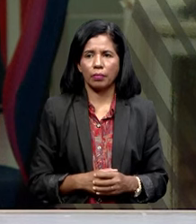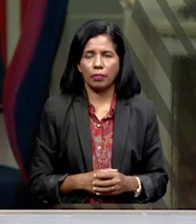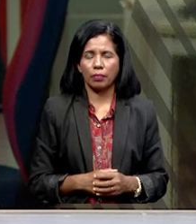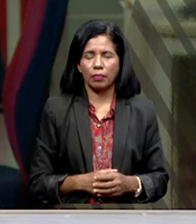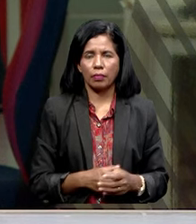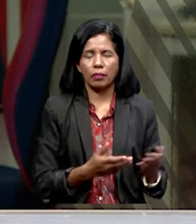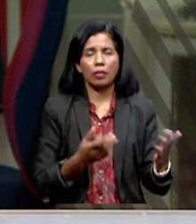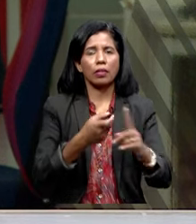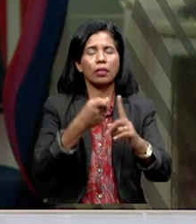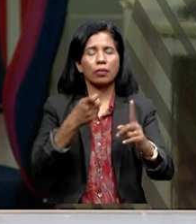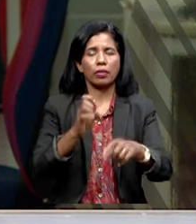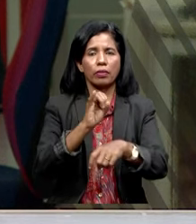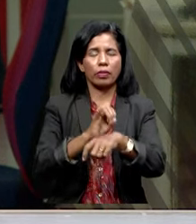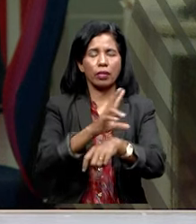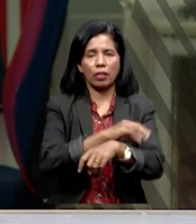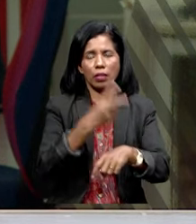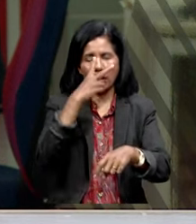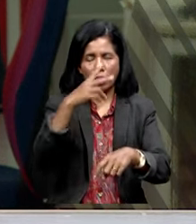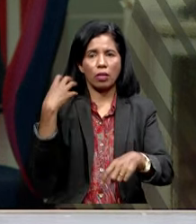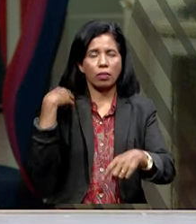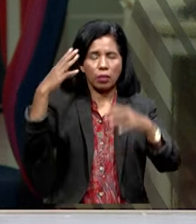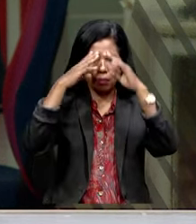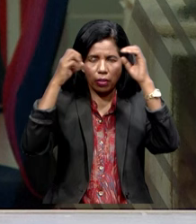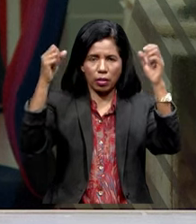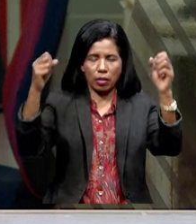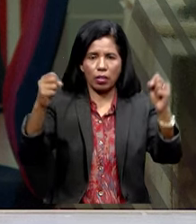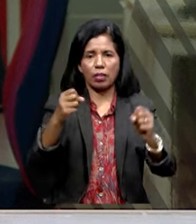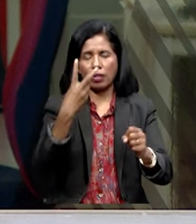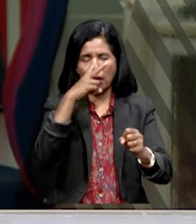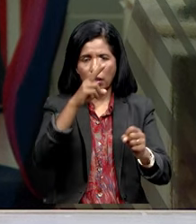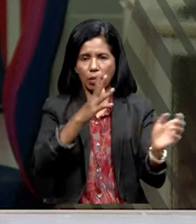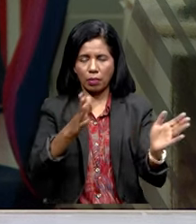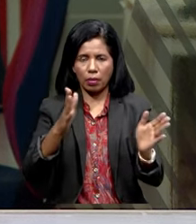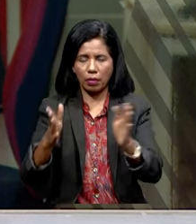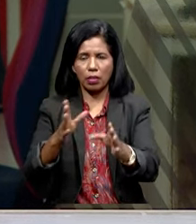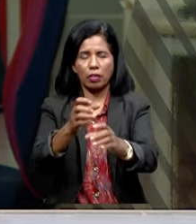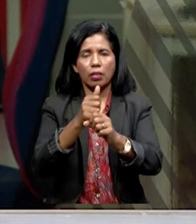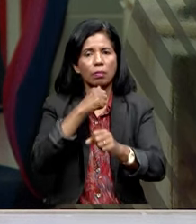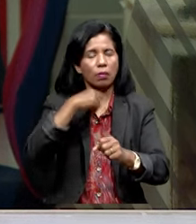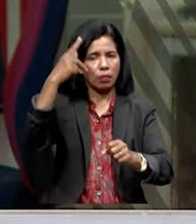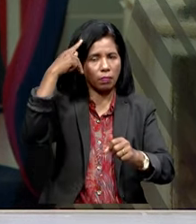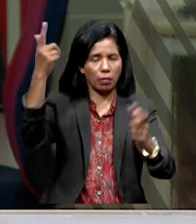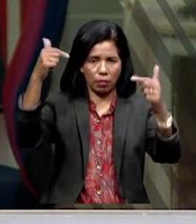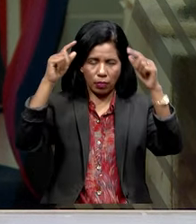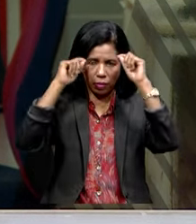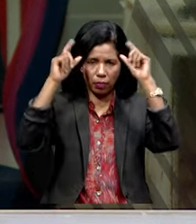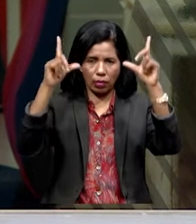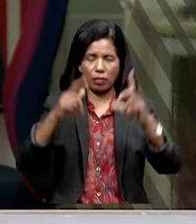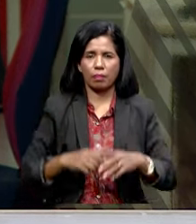Delegação Vaticano hará inspeção para o Palácio Presidência República, onde hará preparação simo sua santidade Papa